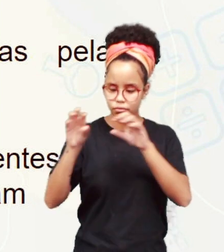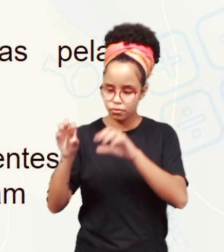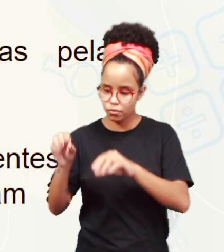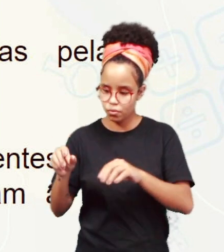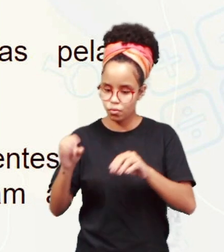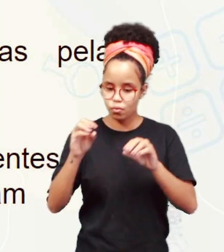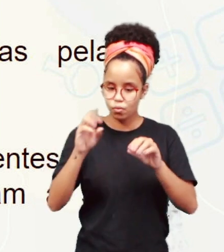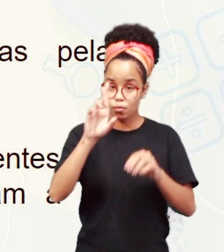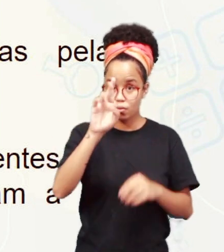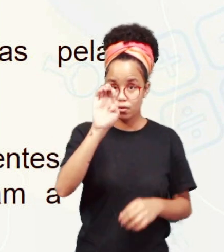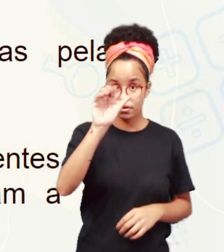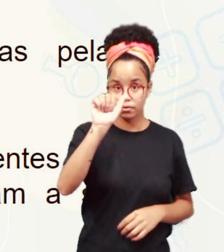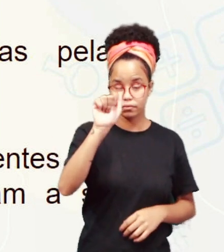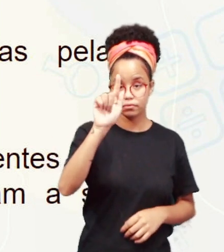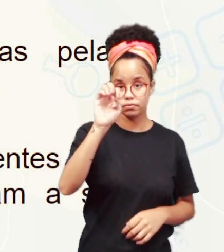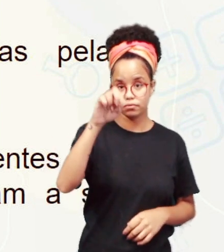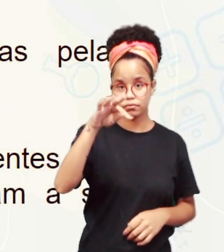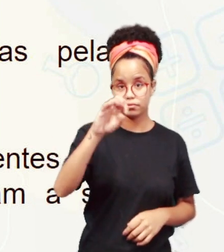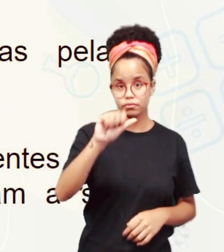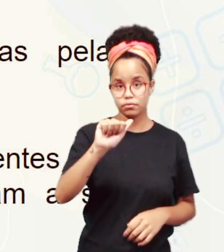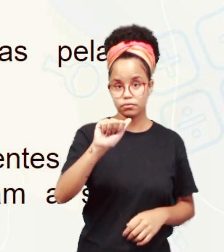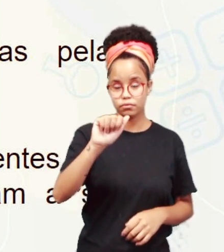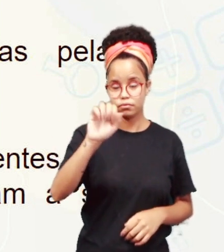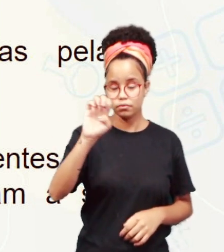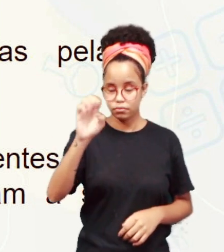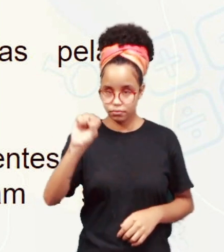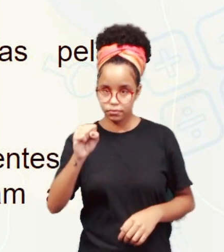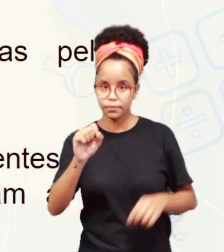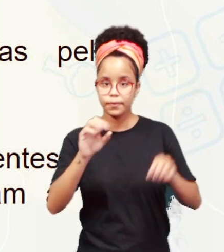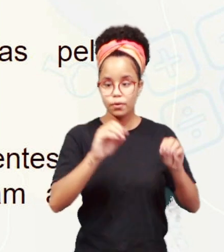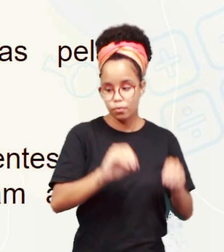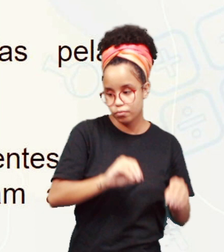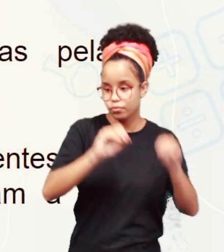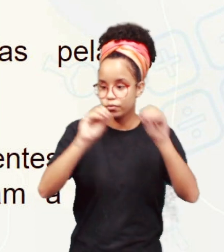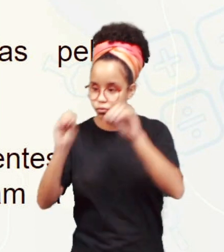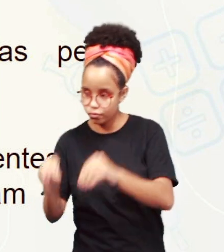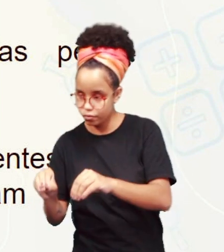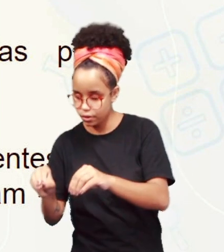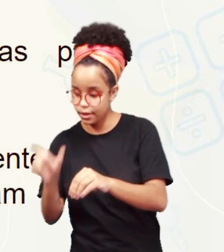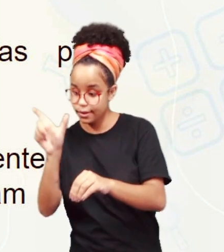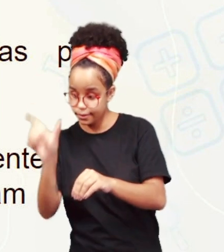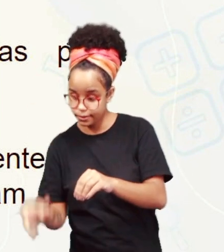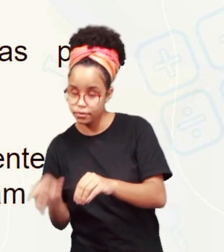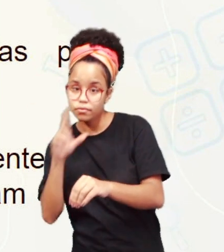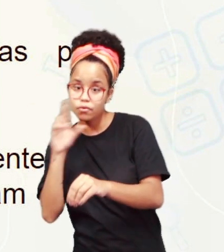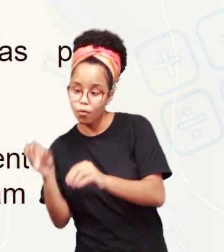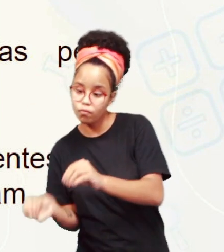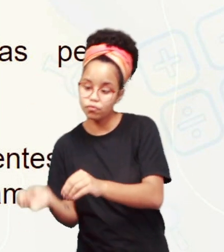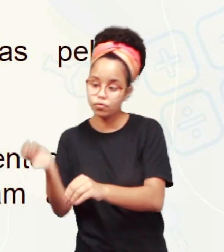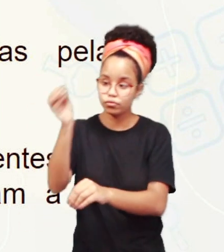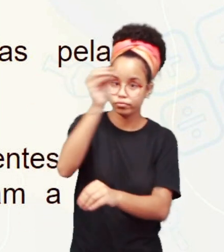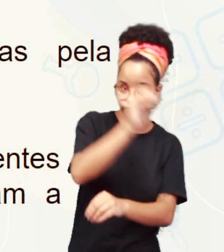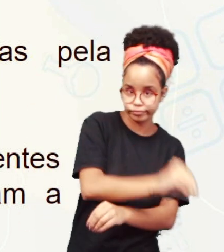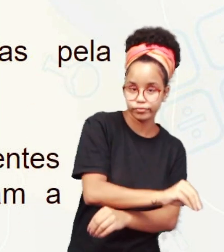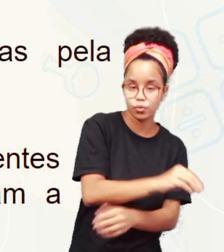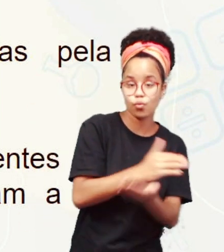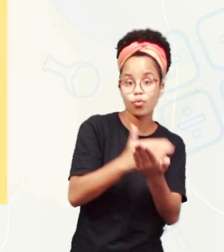e esses produtos voltam a se transformar nas substâncias iniciais os reagentes